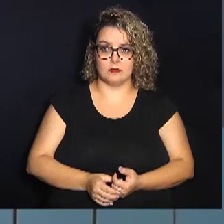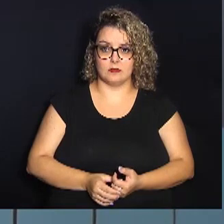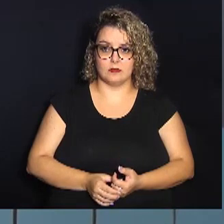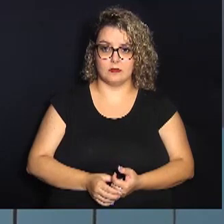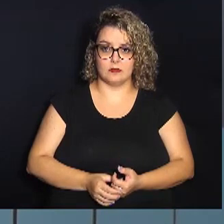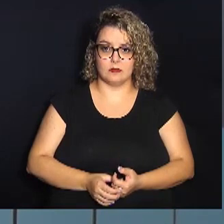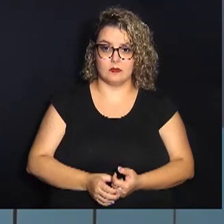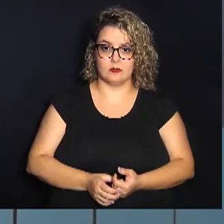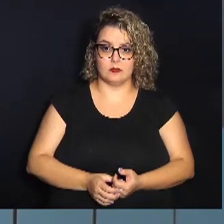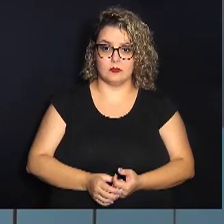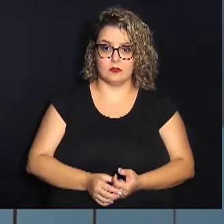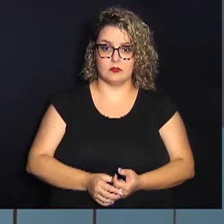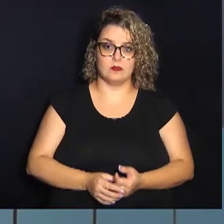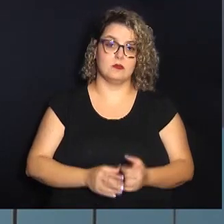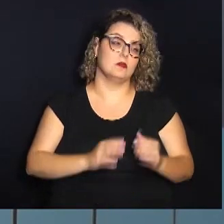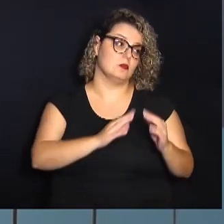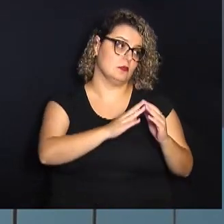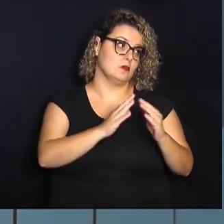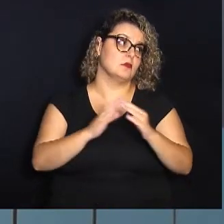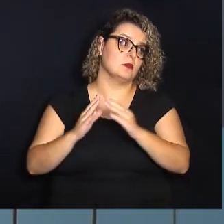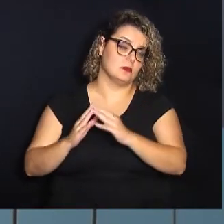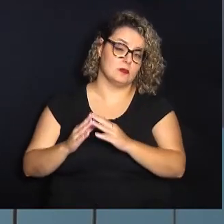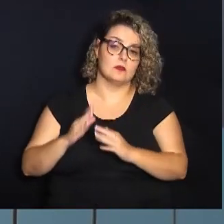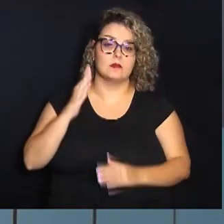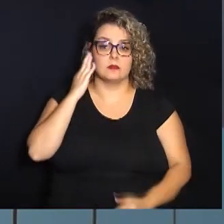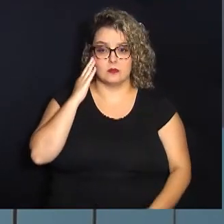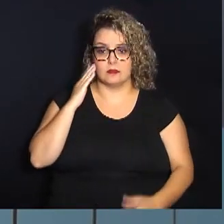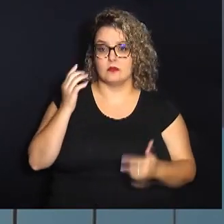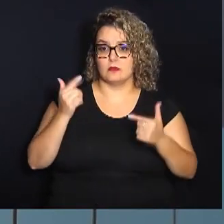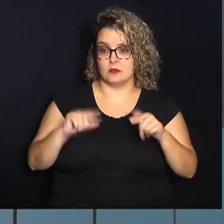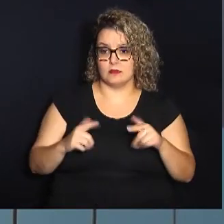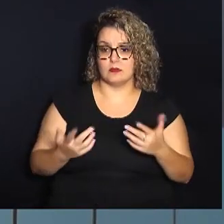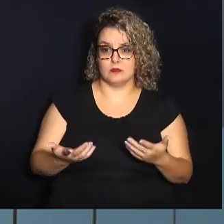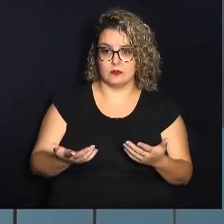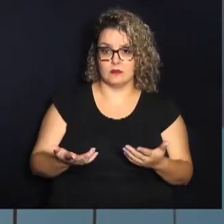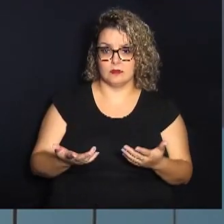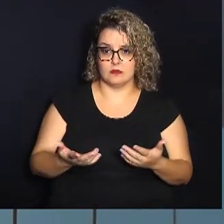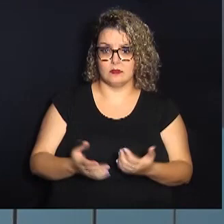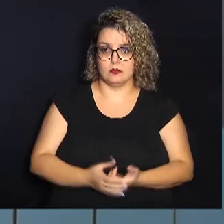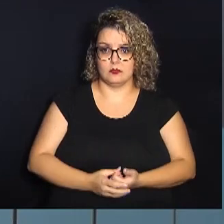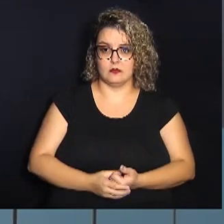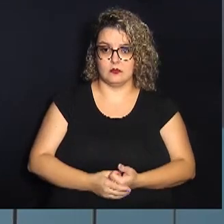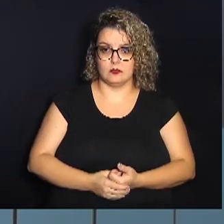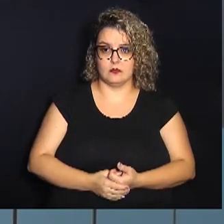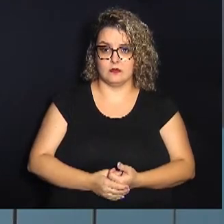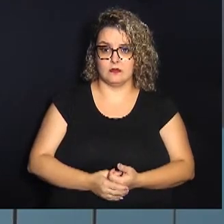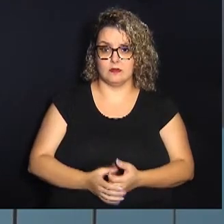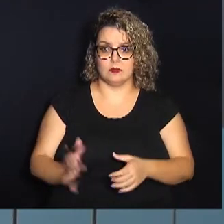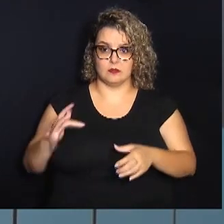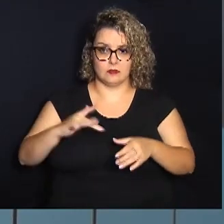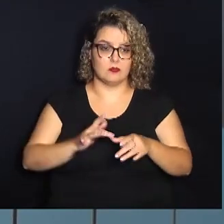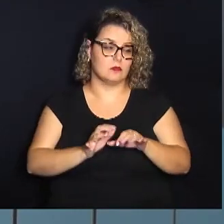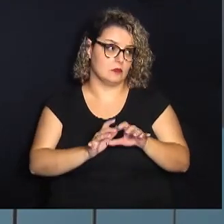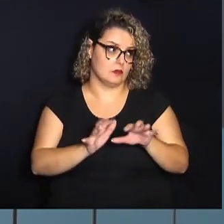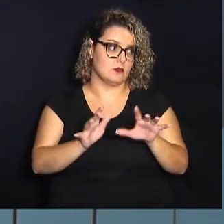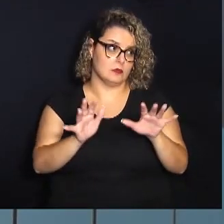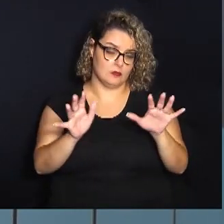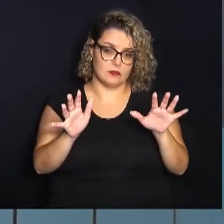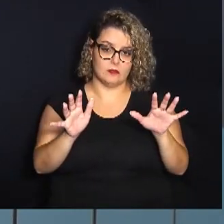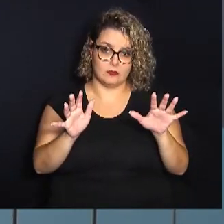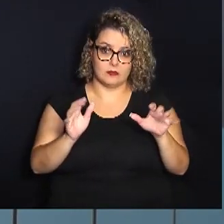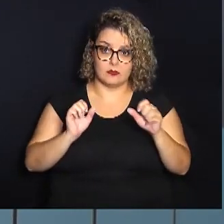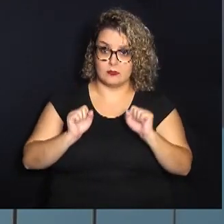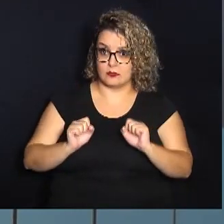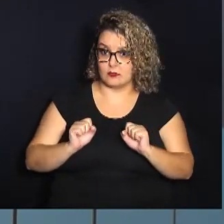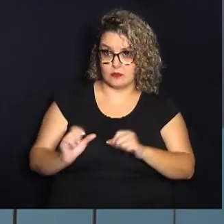aí os vizinhos sabem que aquele espaço é um espaço de criadouro do mosquito, né? E o poder